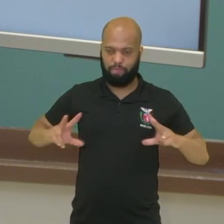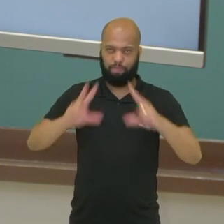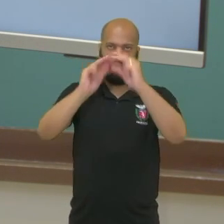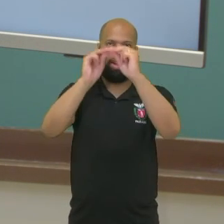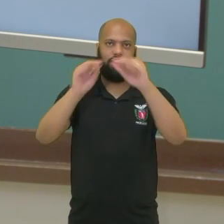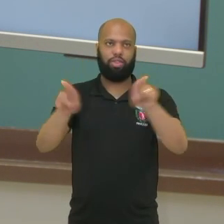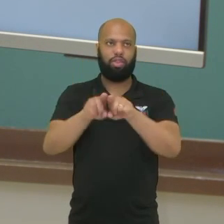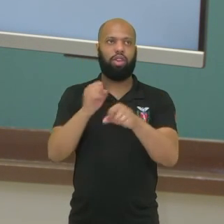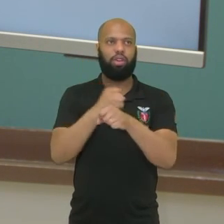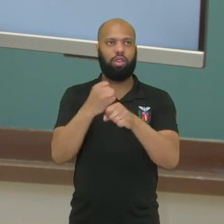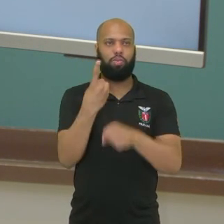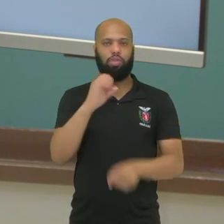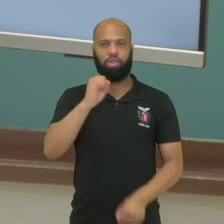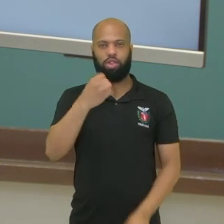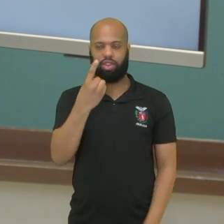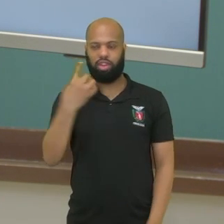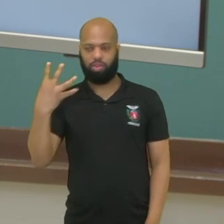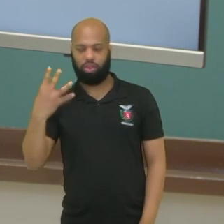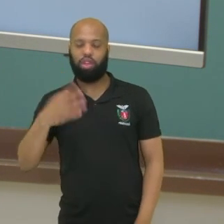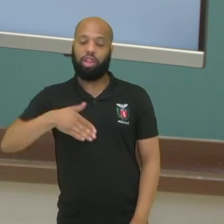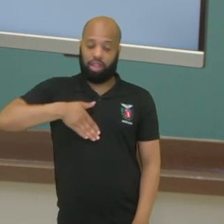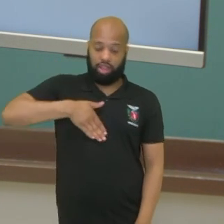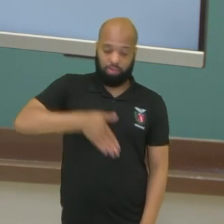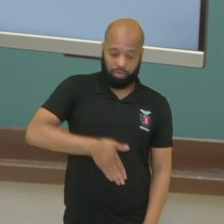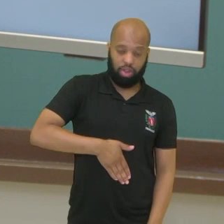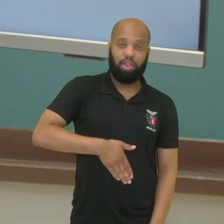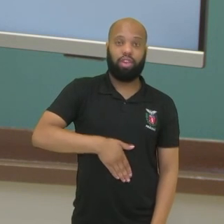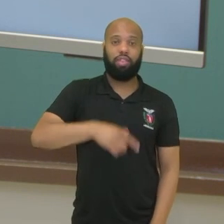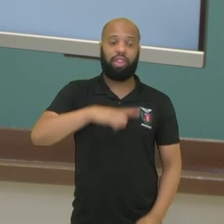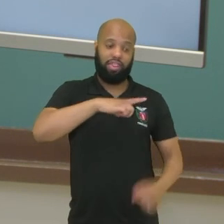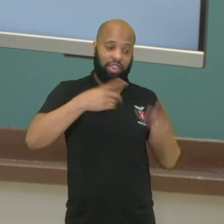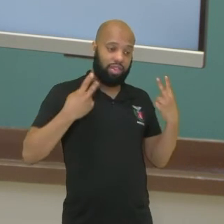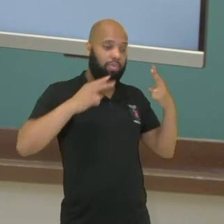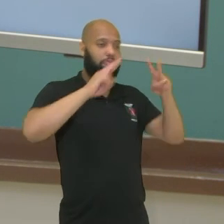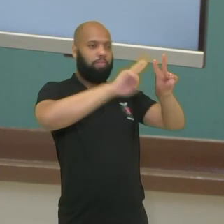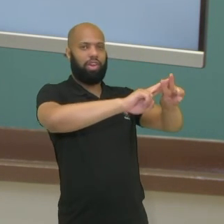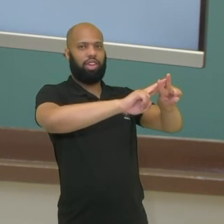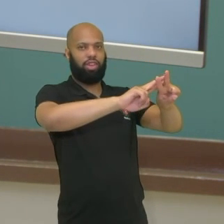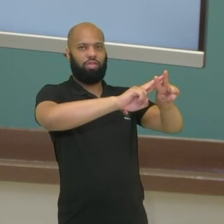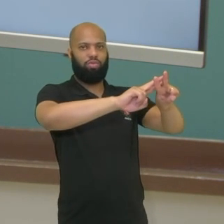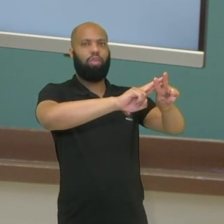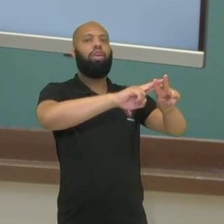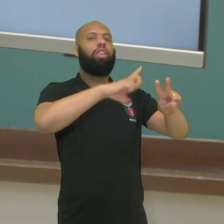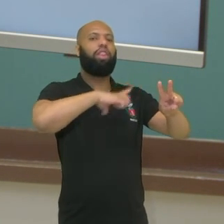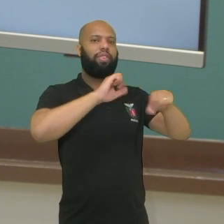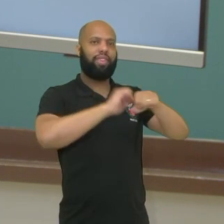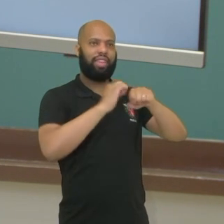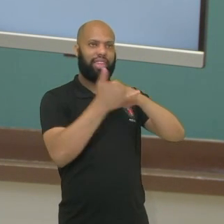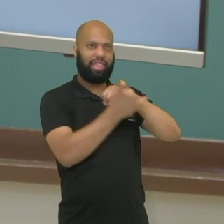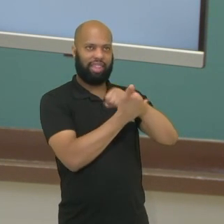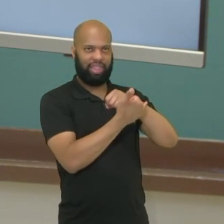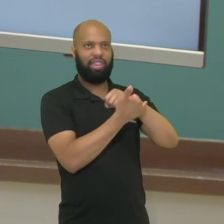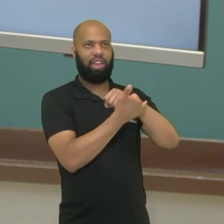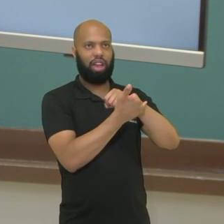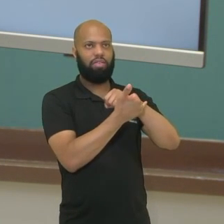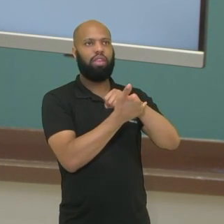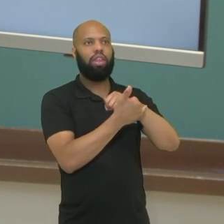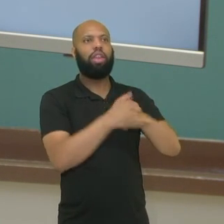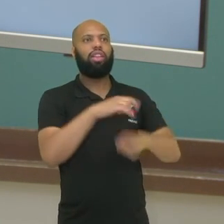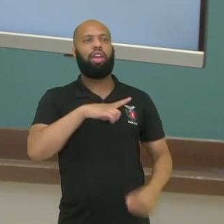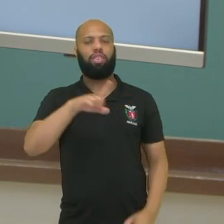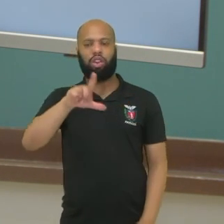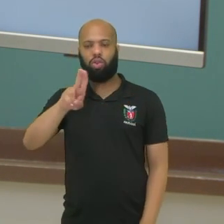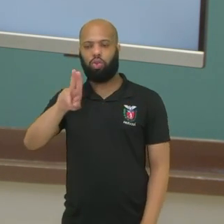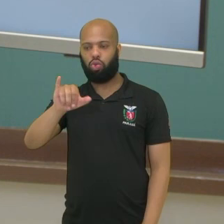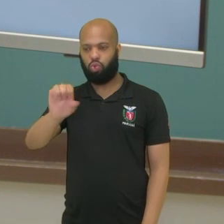em 1814. Napoleão Bonaparte foi aprisionado, mandado para um exílio na ilha de Elba, e Luís